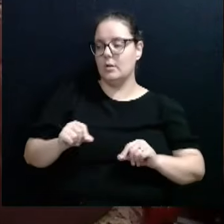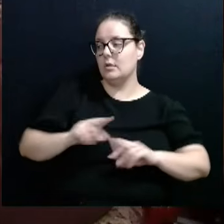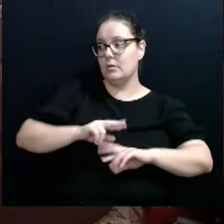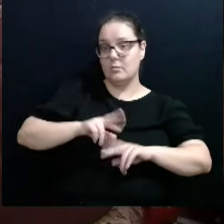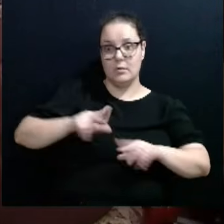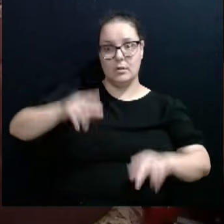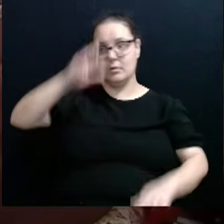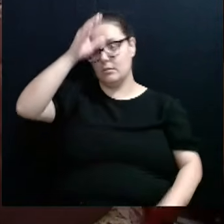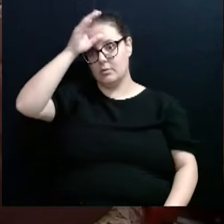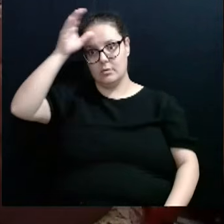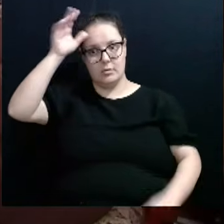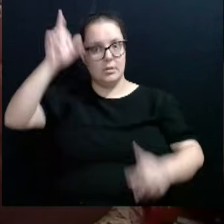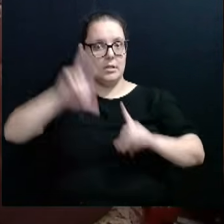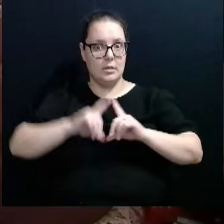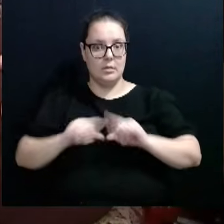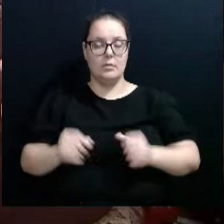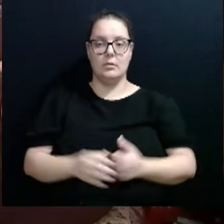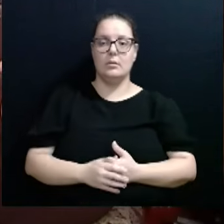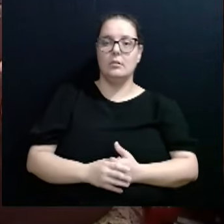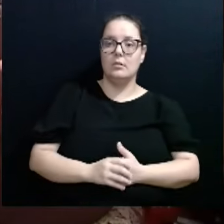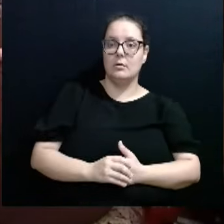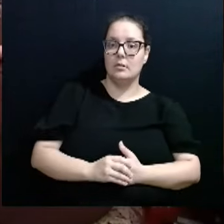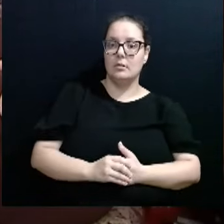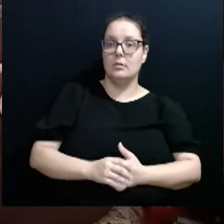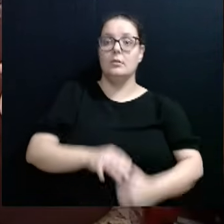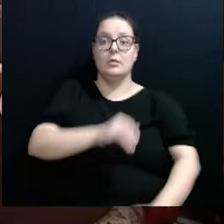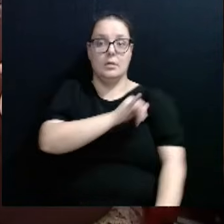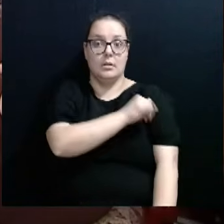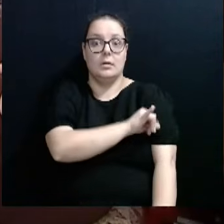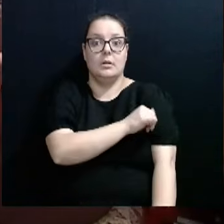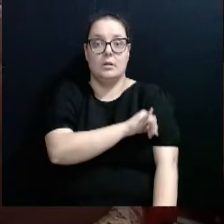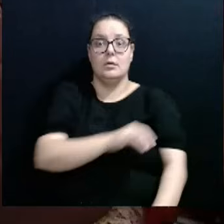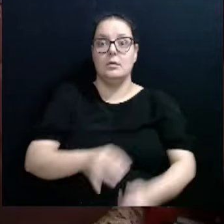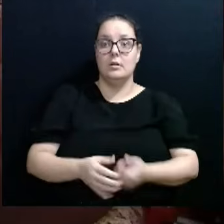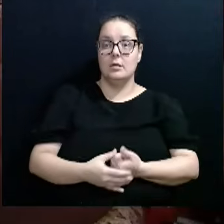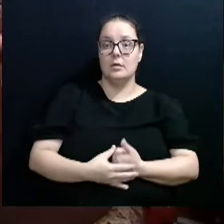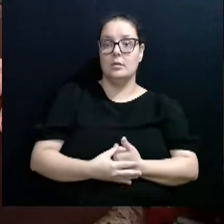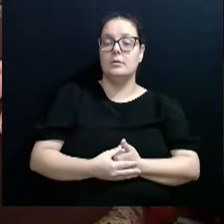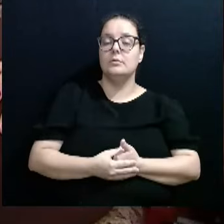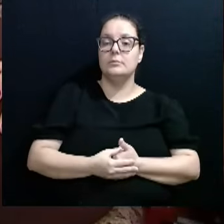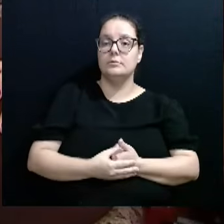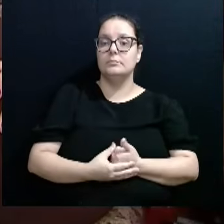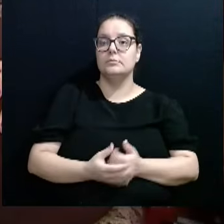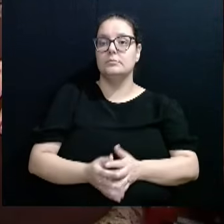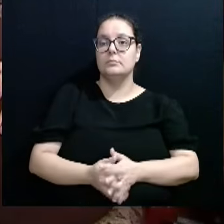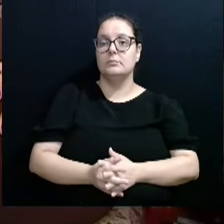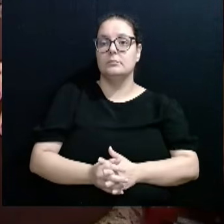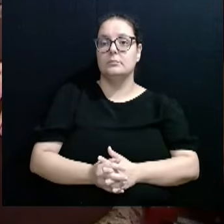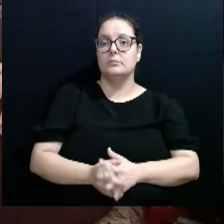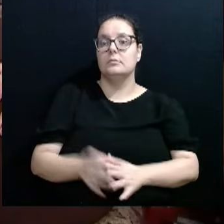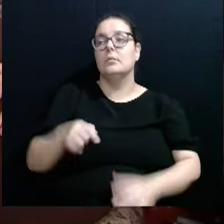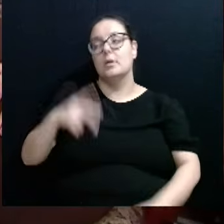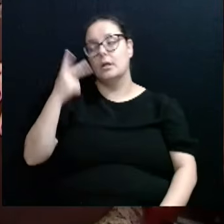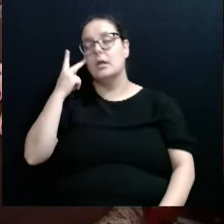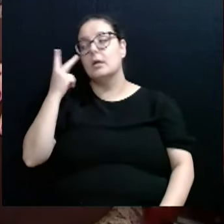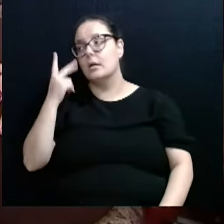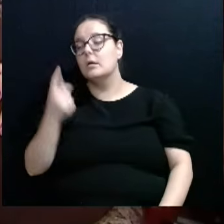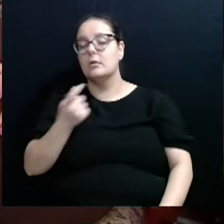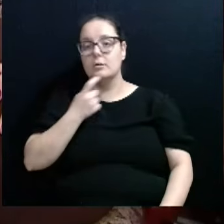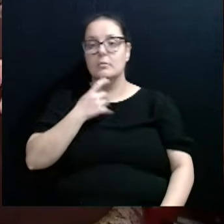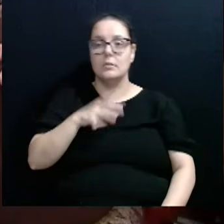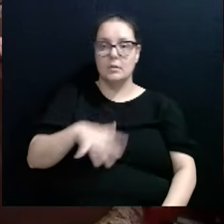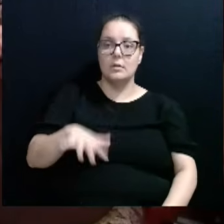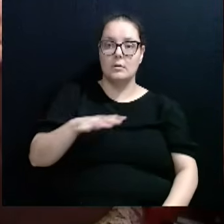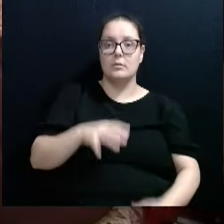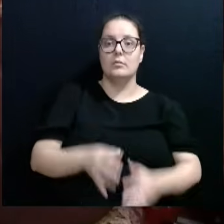Brasília, Rio de Janeiro. Sim. Né? E aqui São Paulo e Campinas, né? O interior